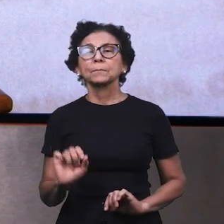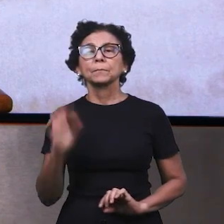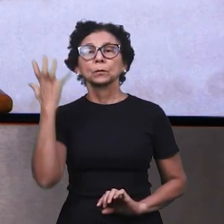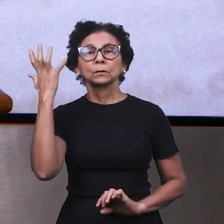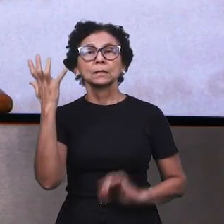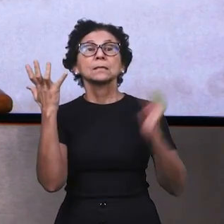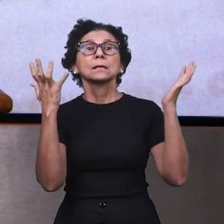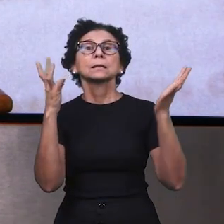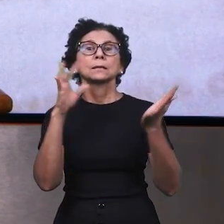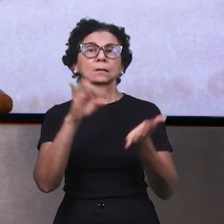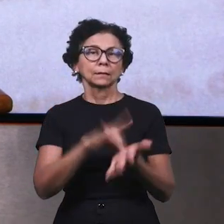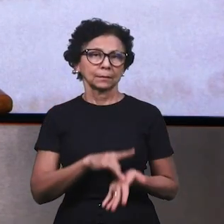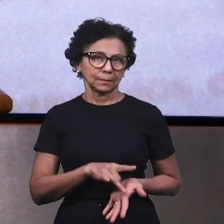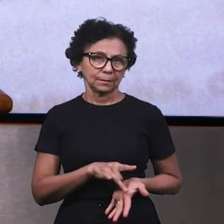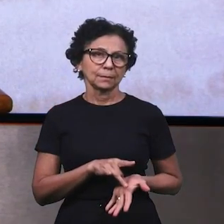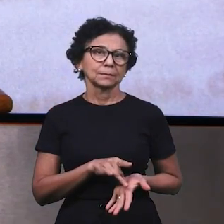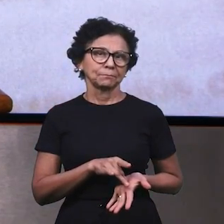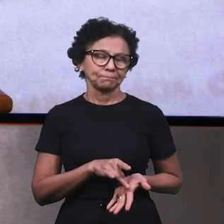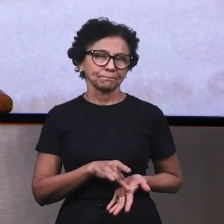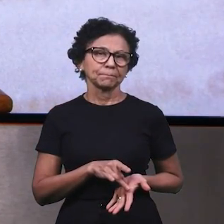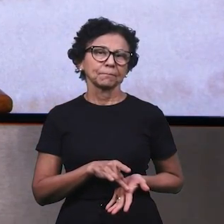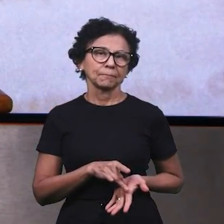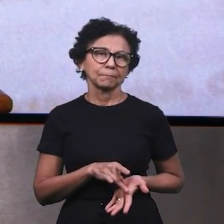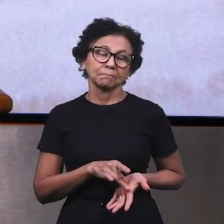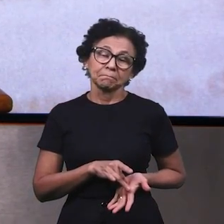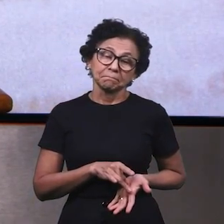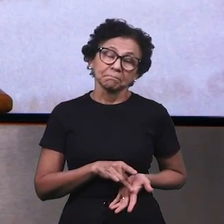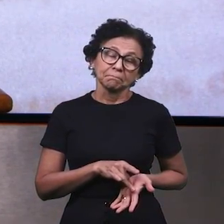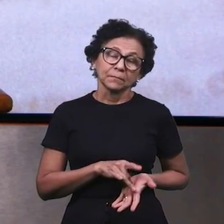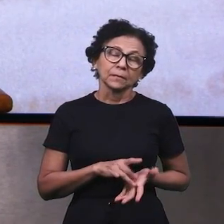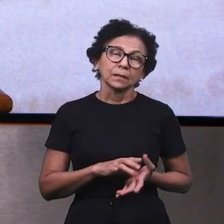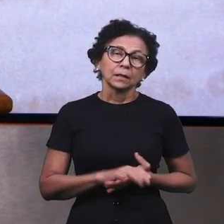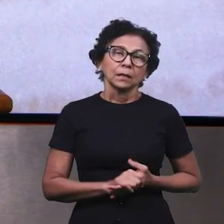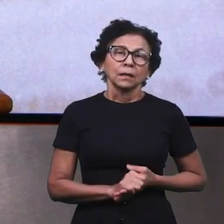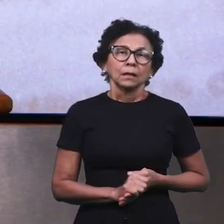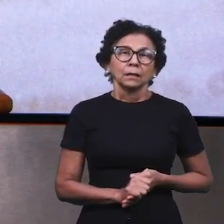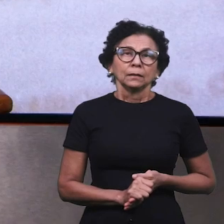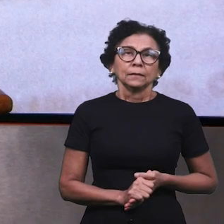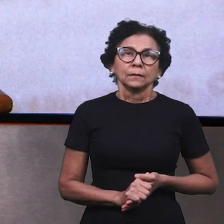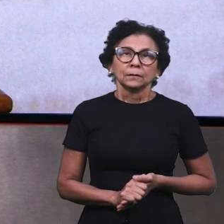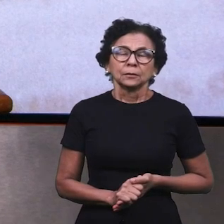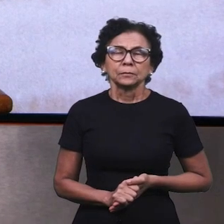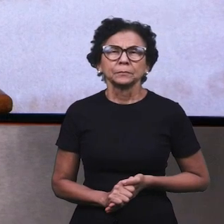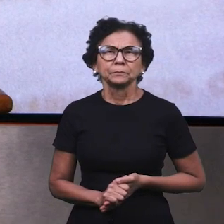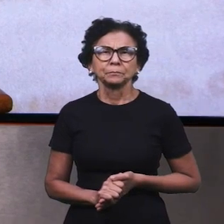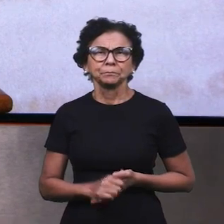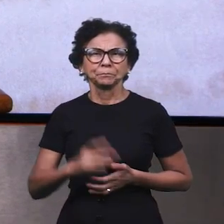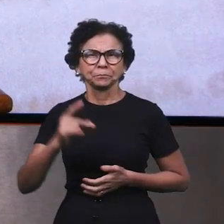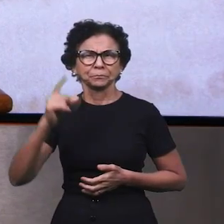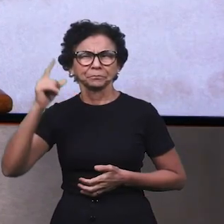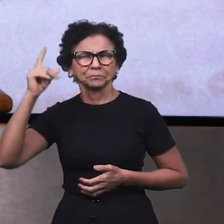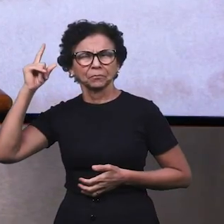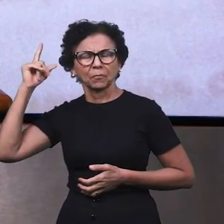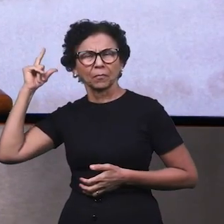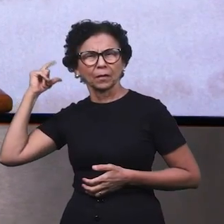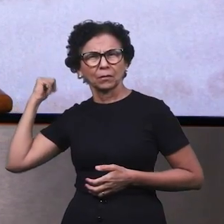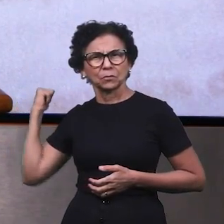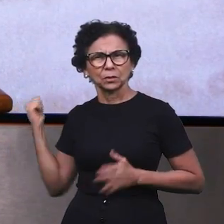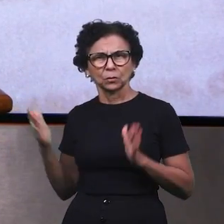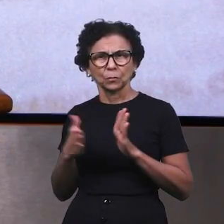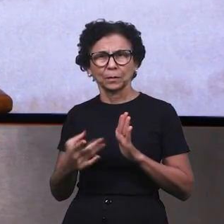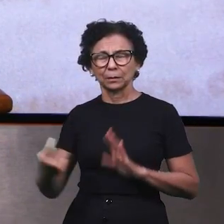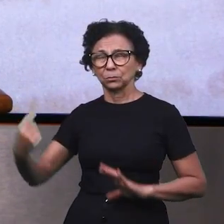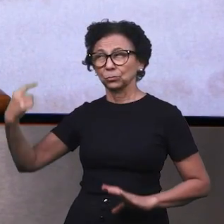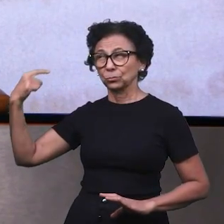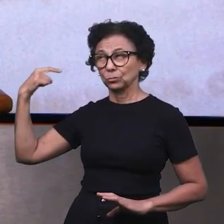acontecimentos reais. Embora estejamos separados por um longo período de tempo da época